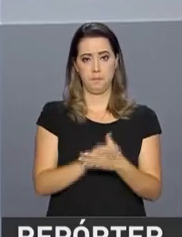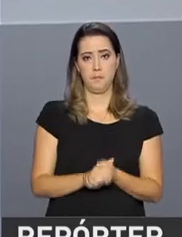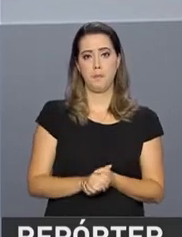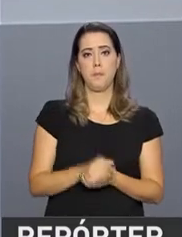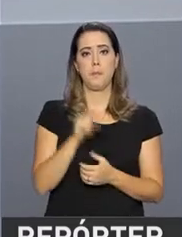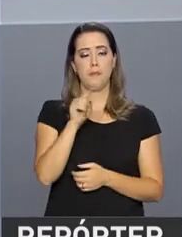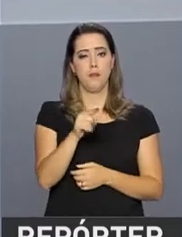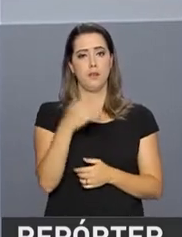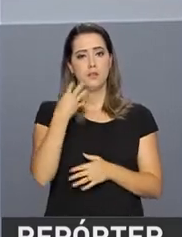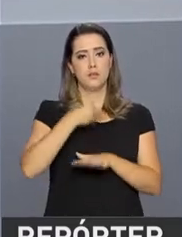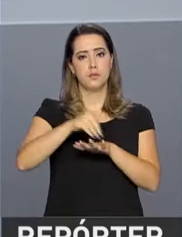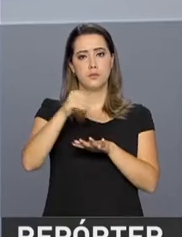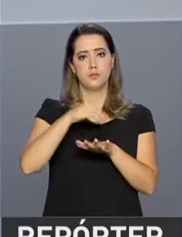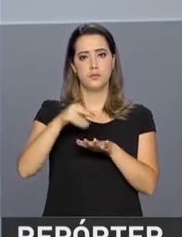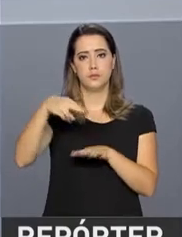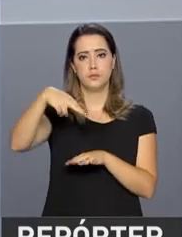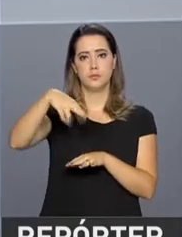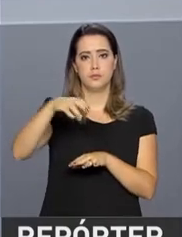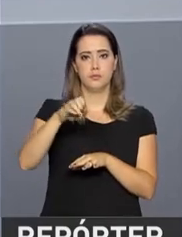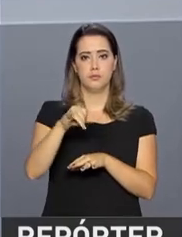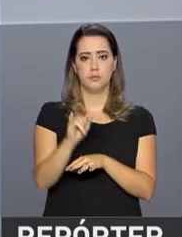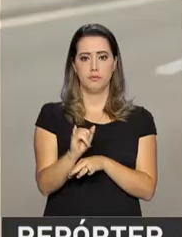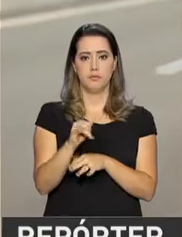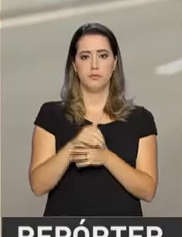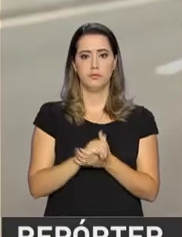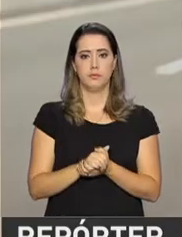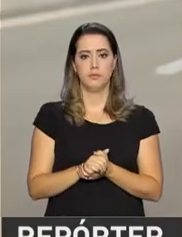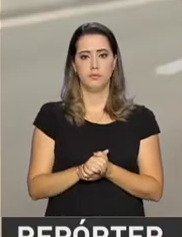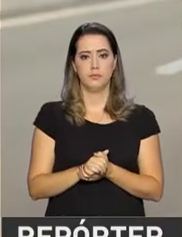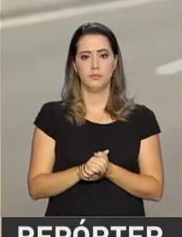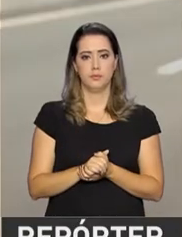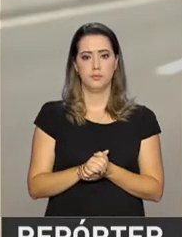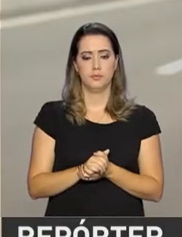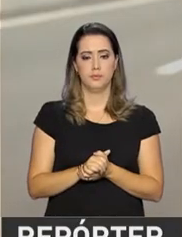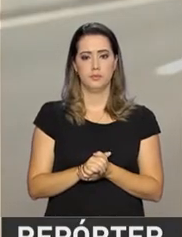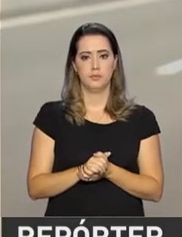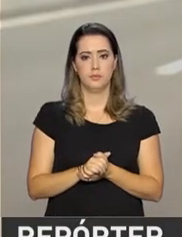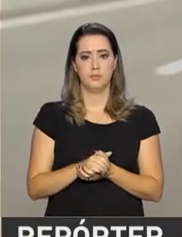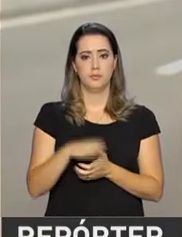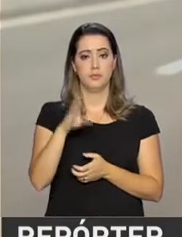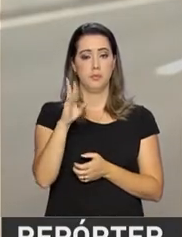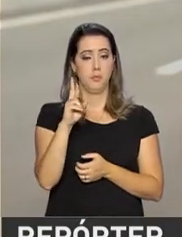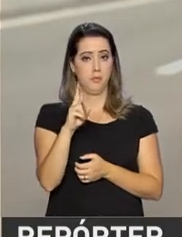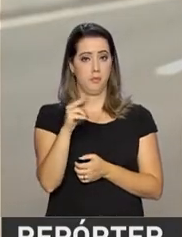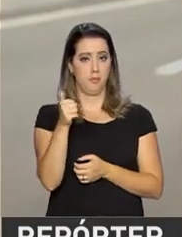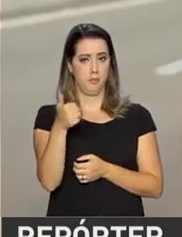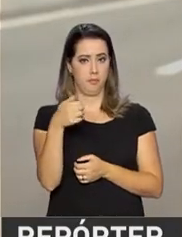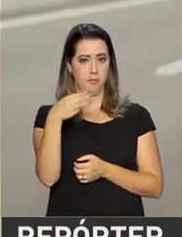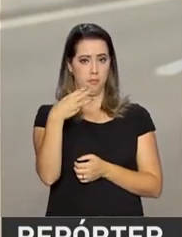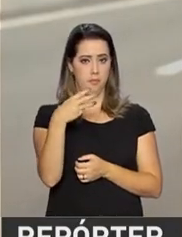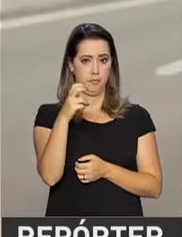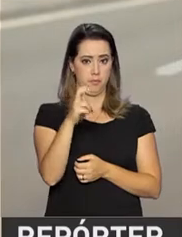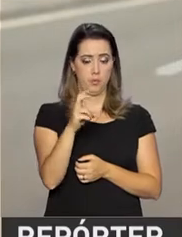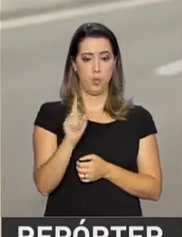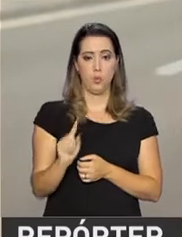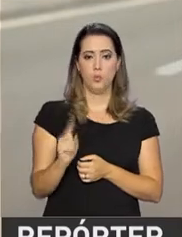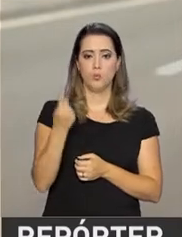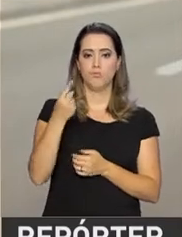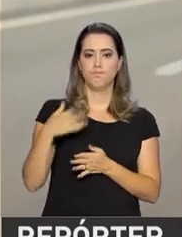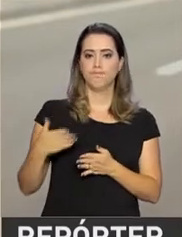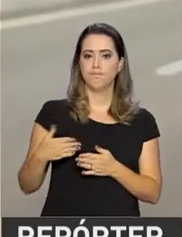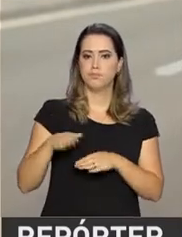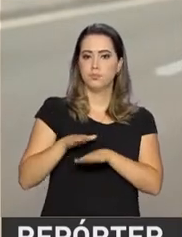as informações com a repórter nem pereira a br 135 é único acesso por terra